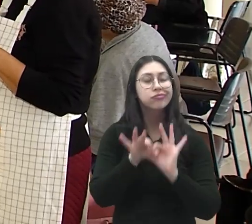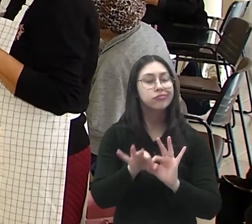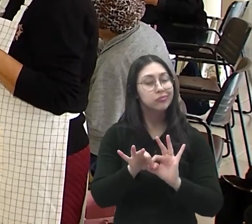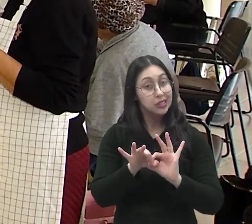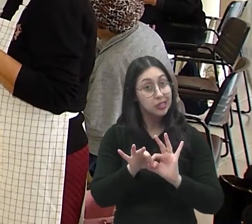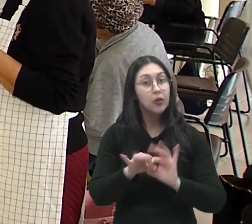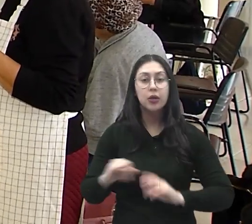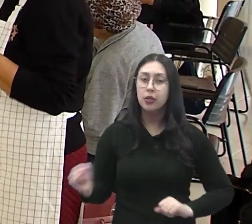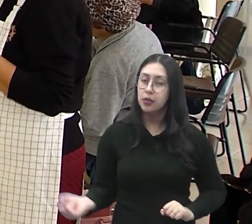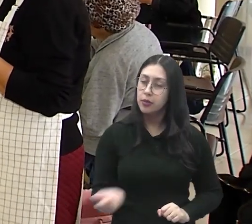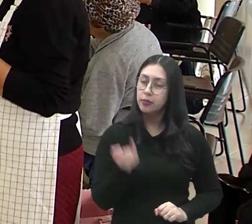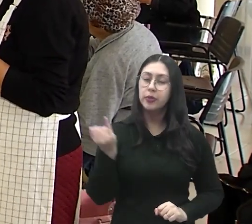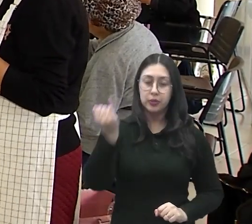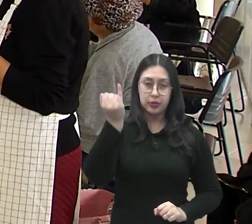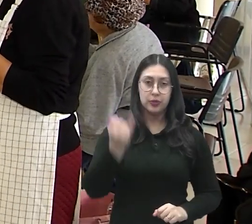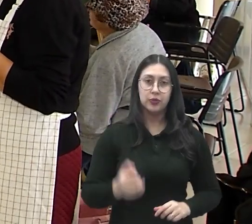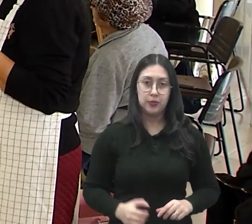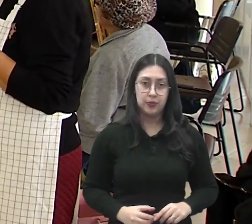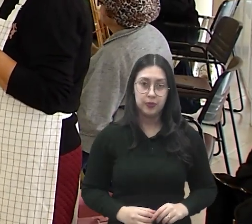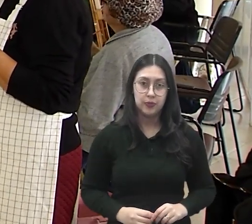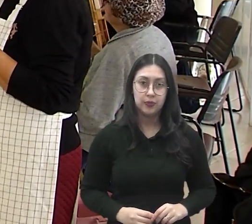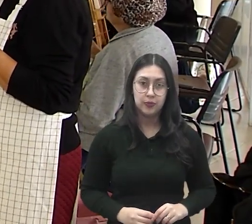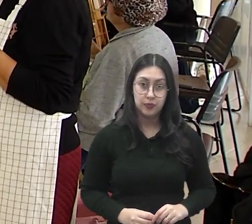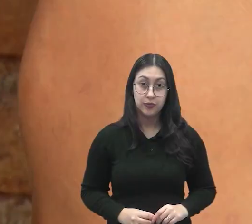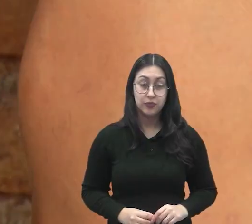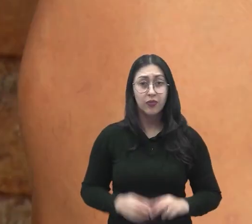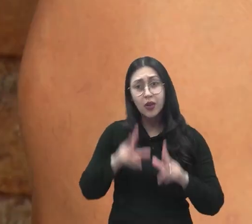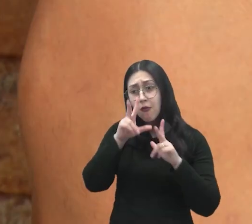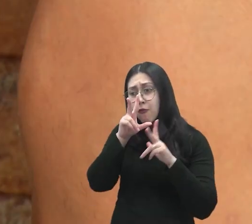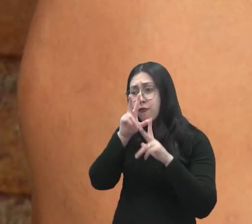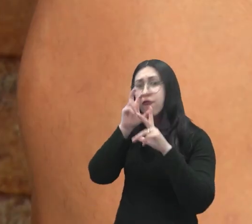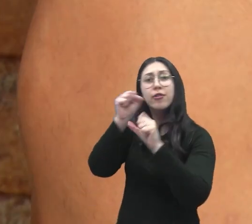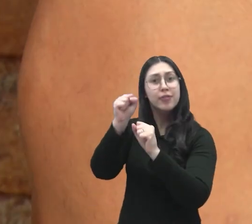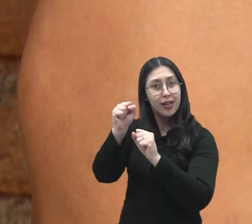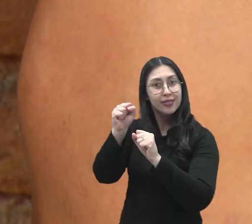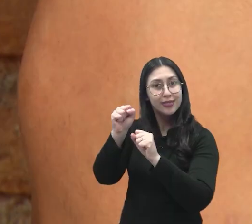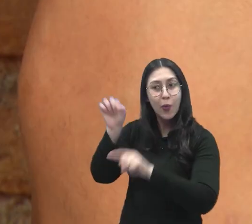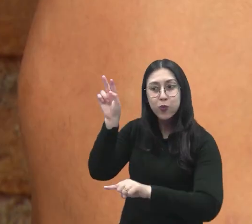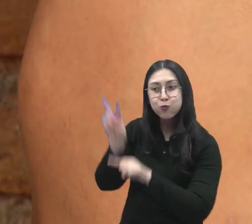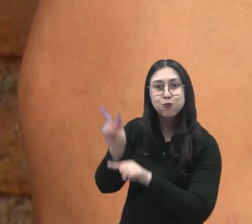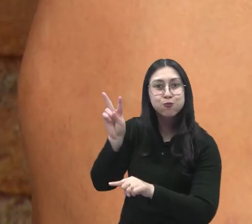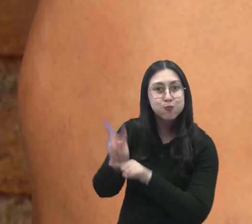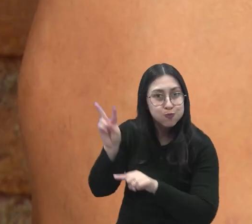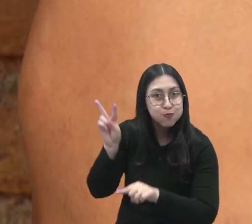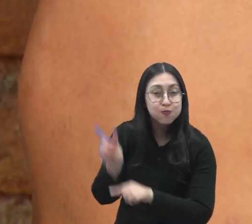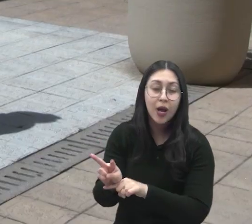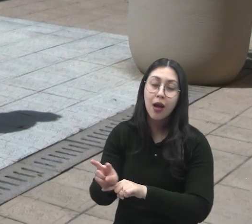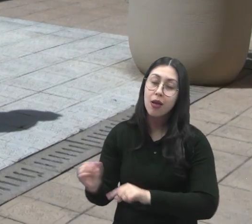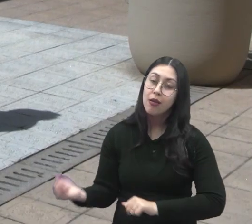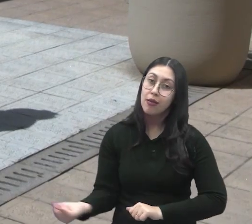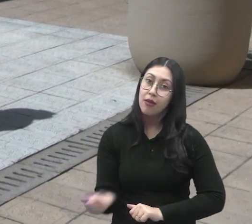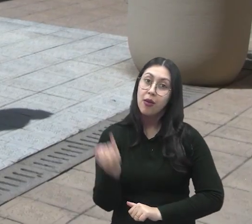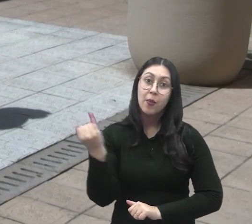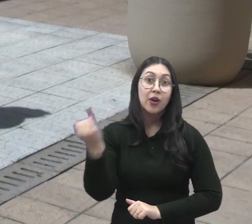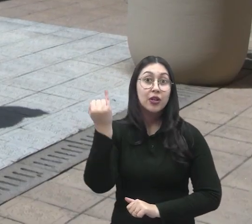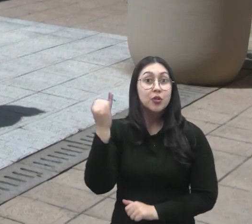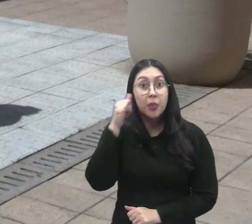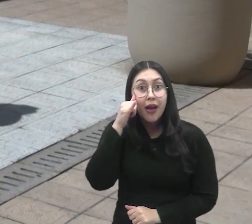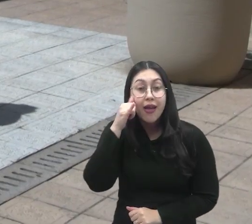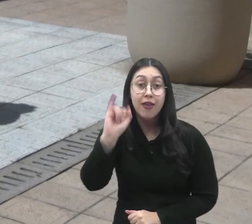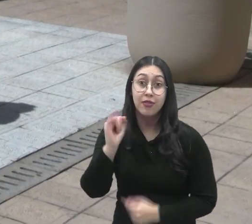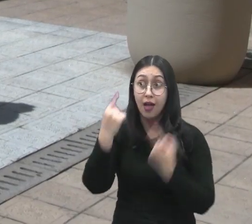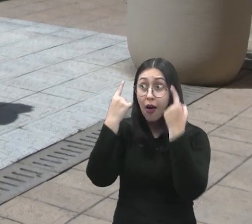essas instituições é fundamental nesse processo. Fortalecer a rede de proteção é essencial